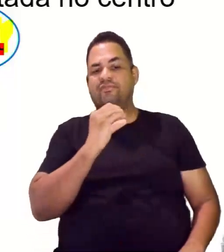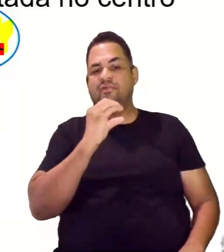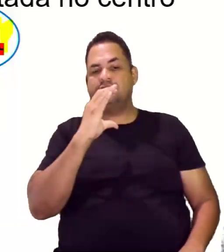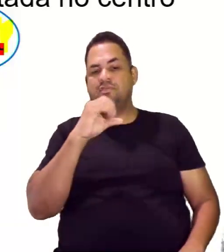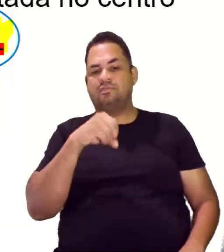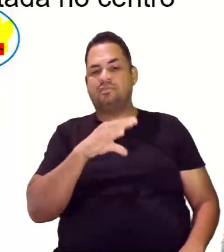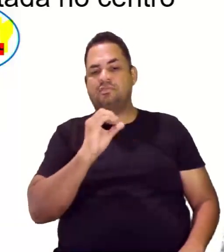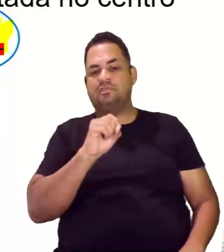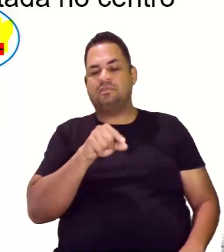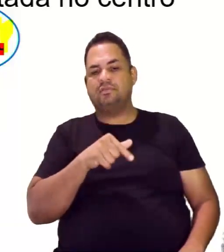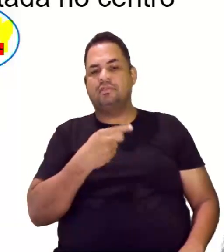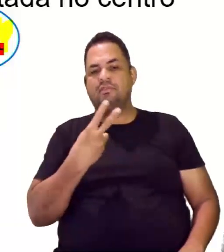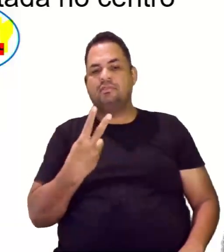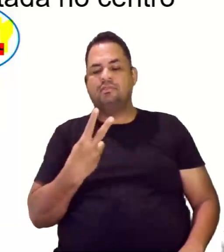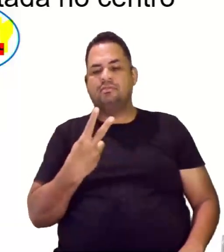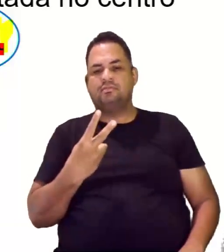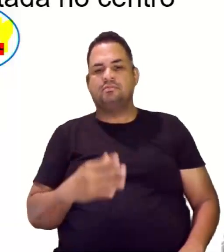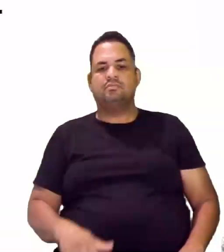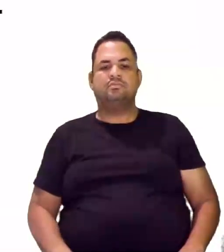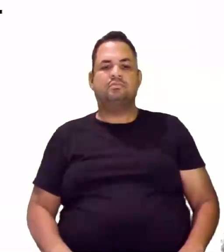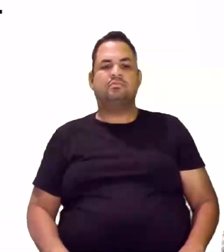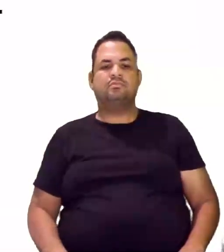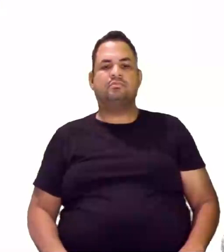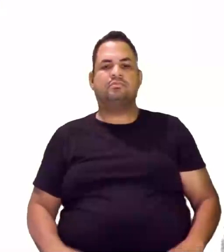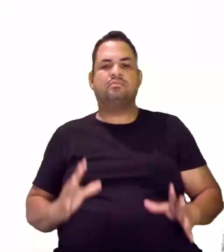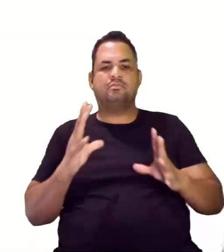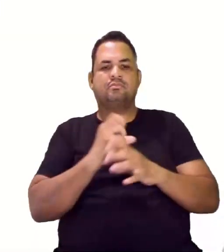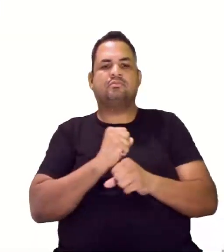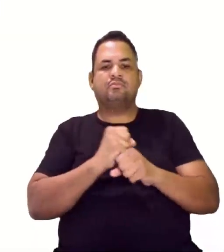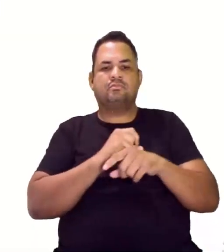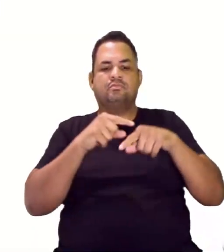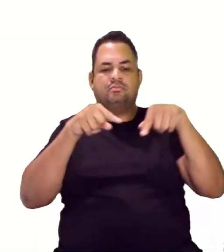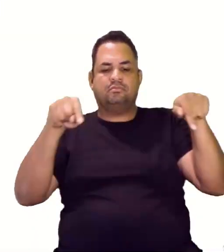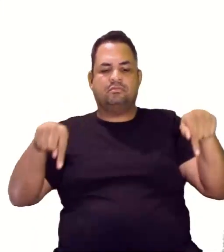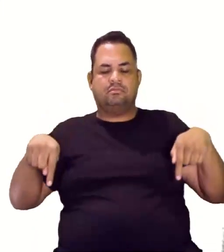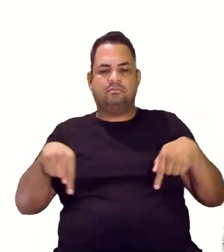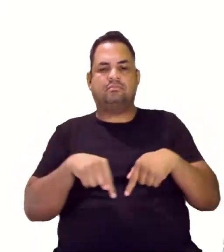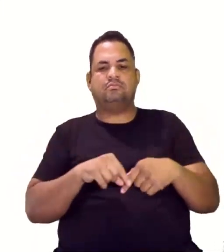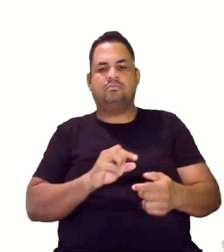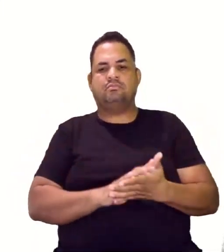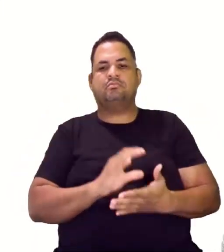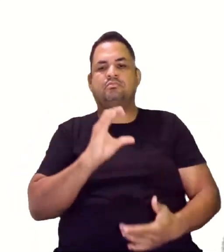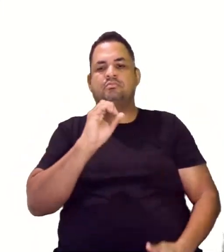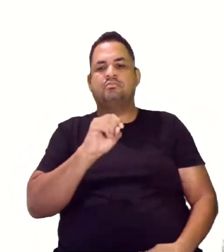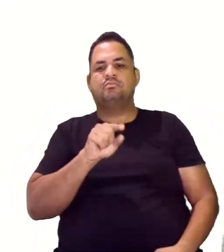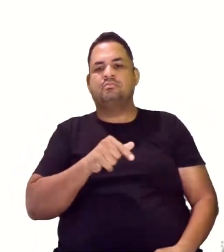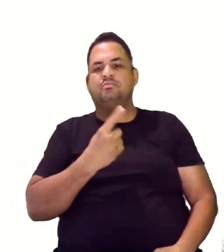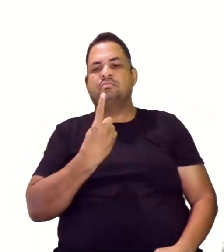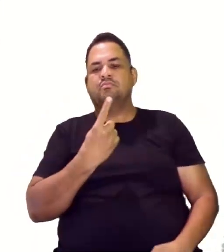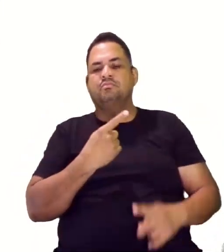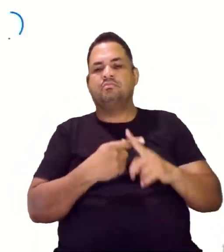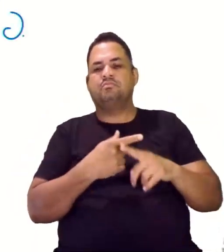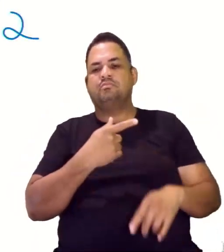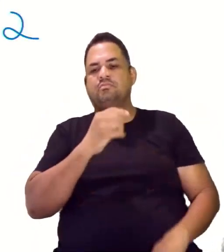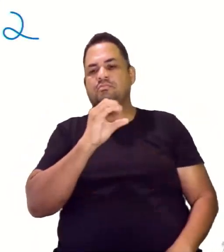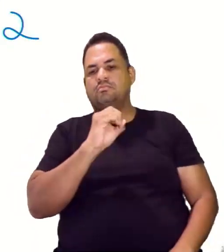centímetros? 0,2, é o dobro. 0,2, né? Então, para calcular a área aqui, agora eu vou fazer 0,1